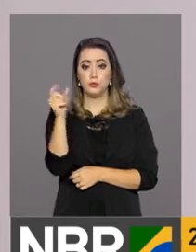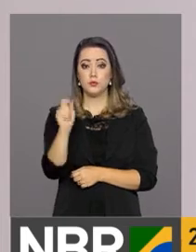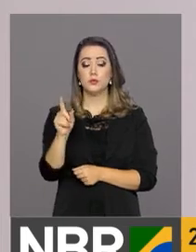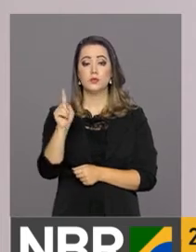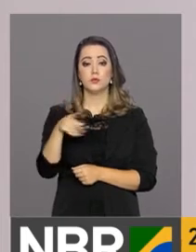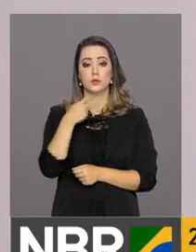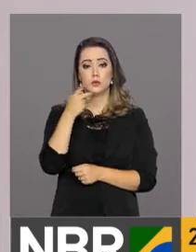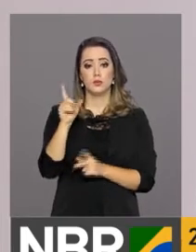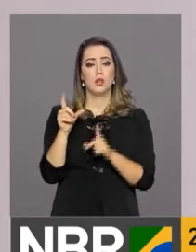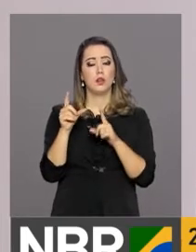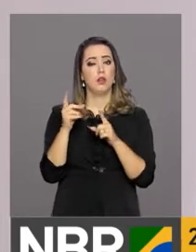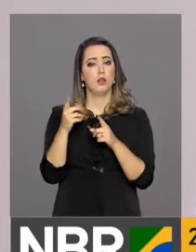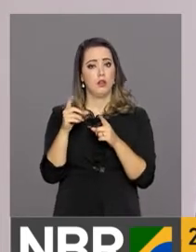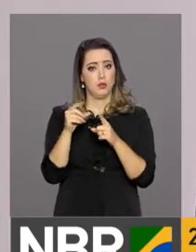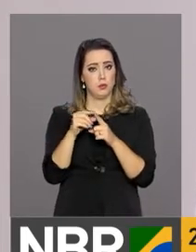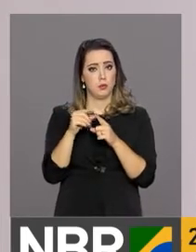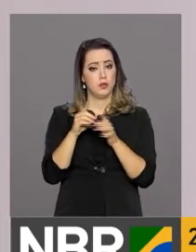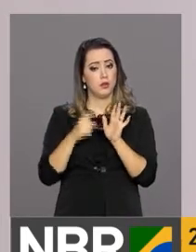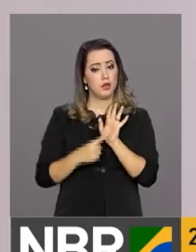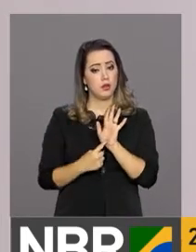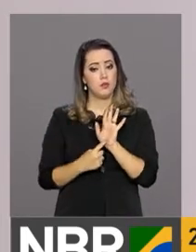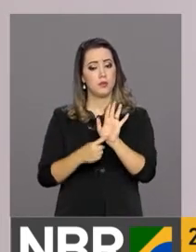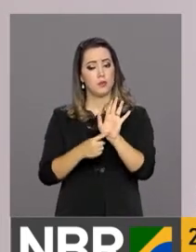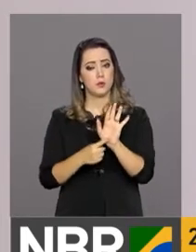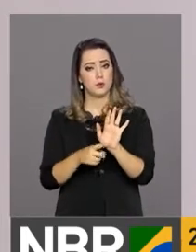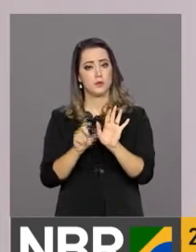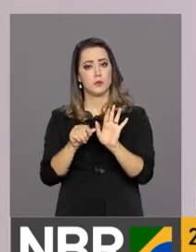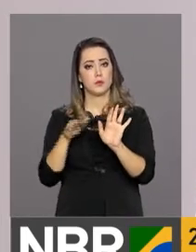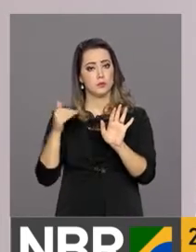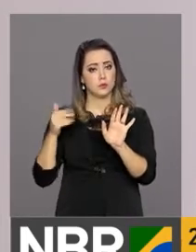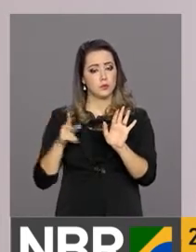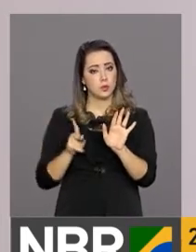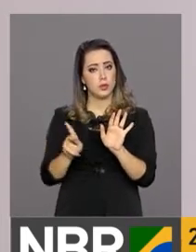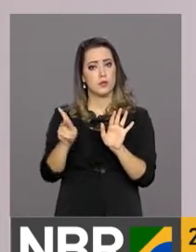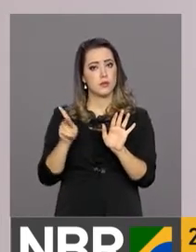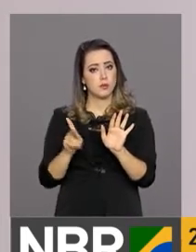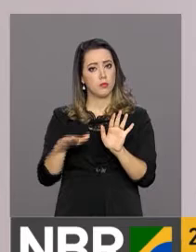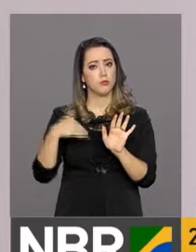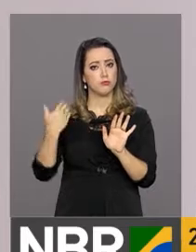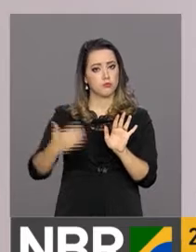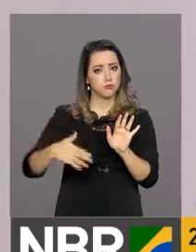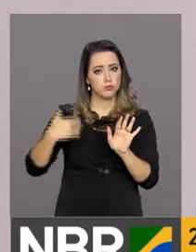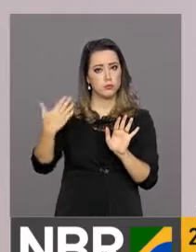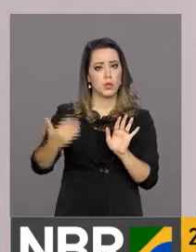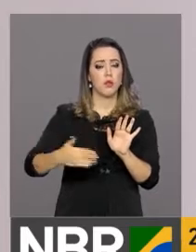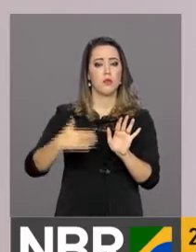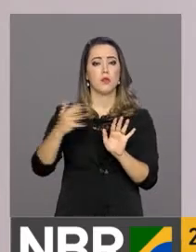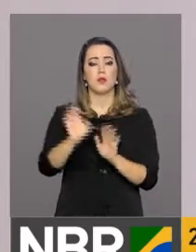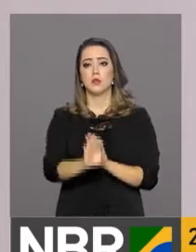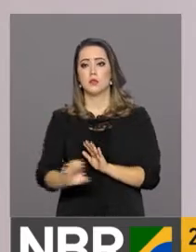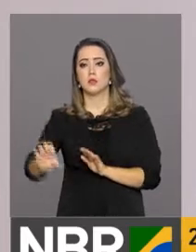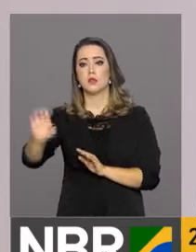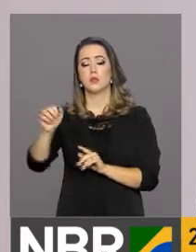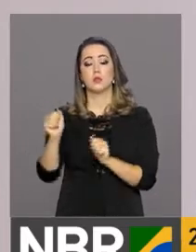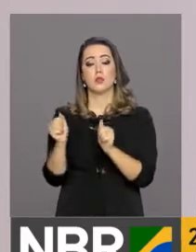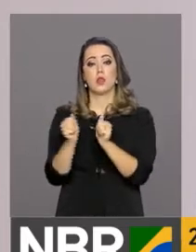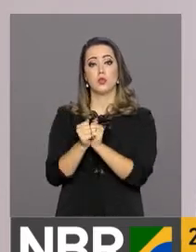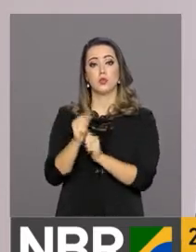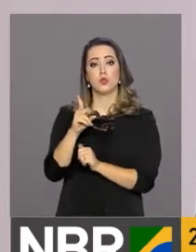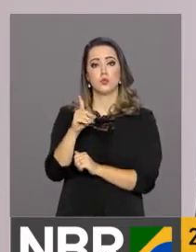exatamente para revelar cada vez mais que se os estados e os municípios e um distrito federal forem fortes